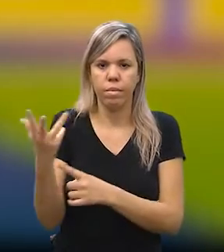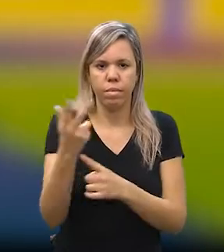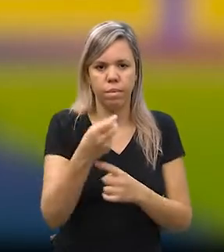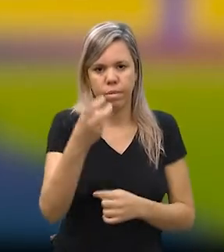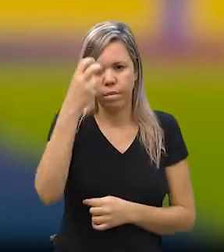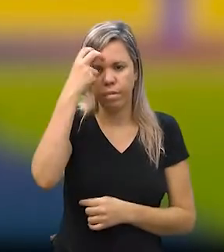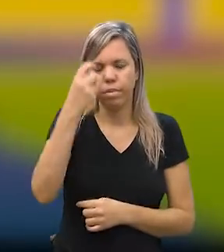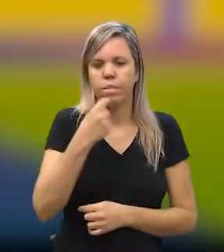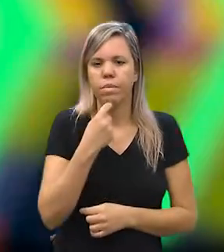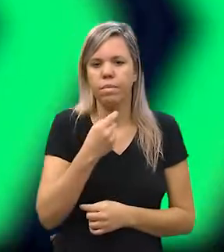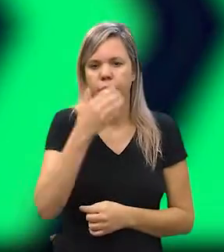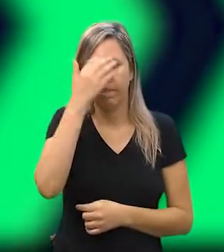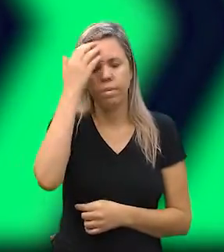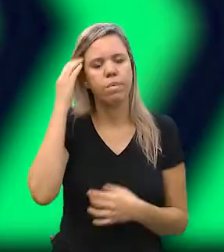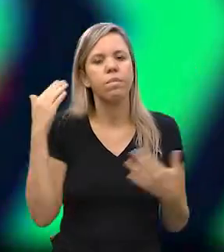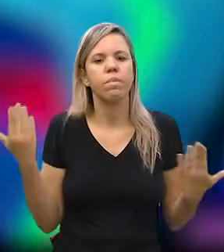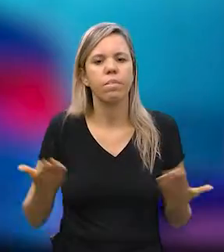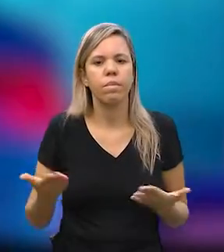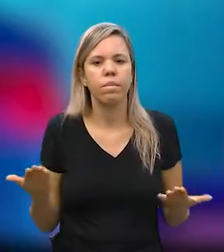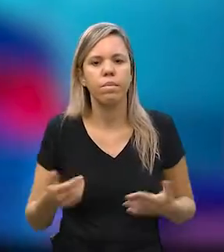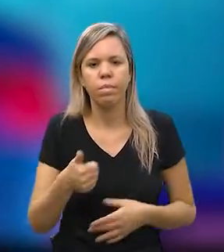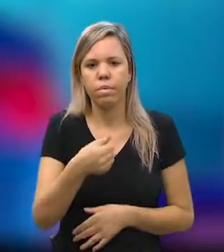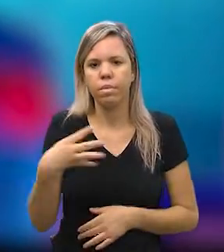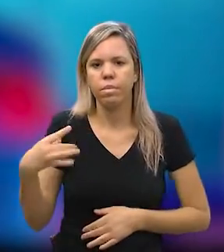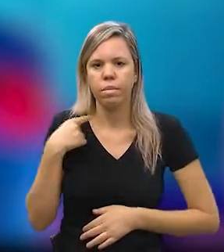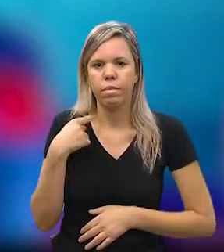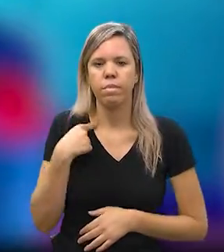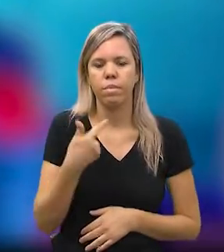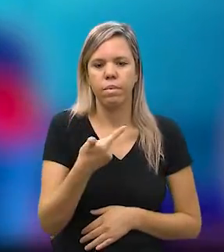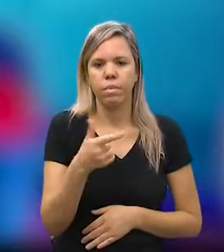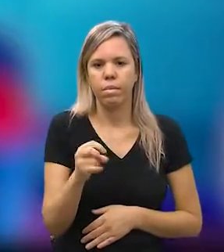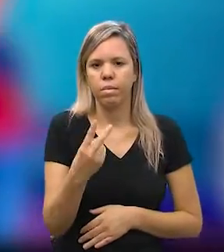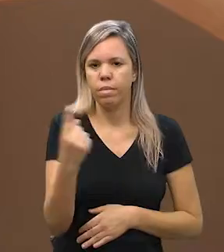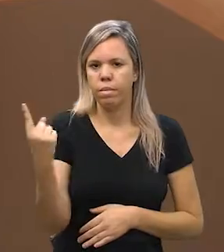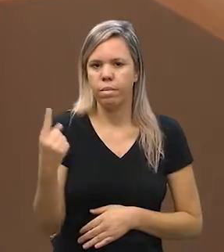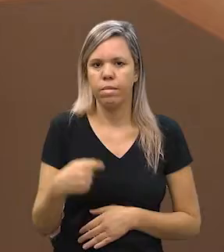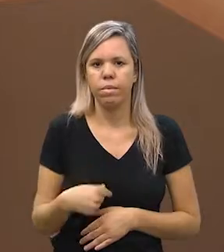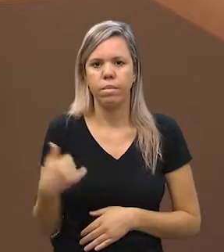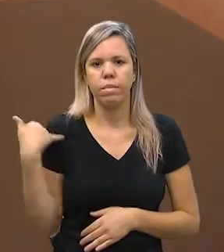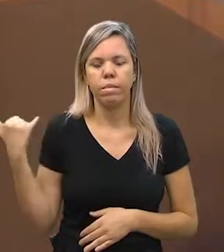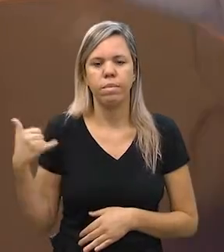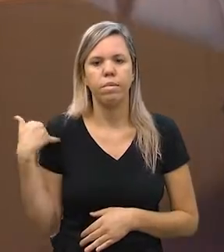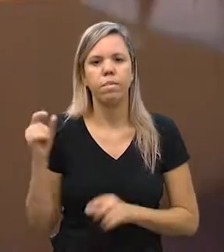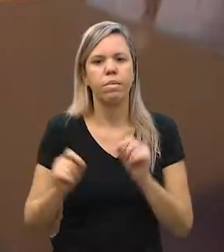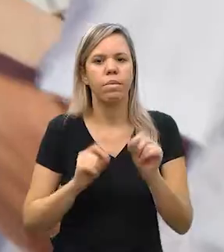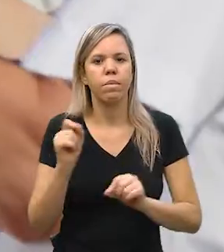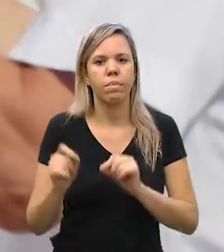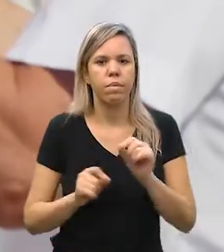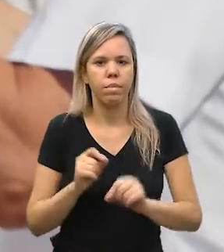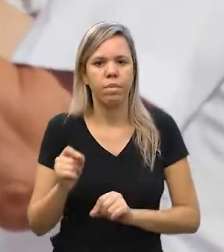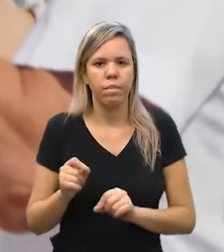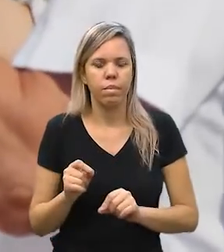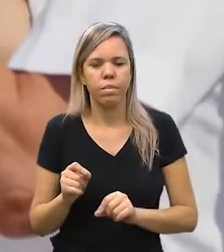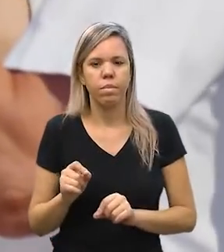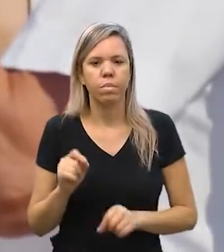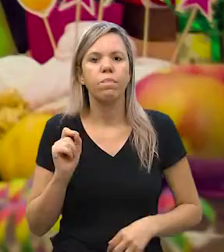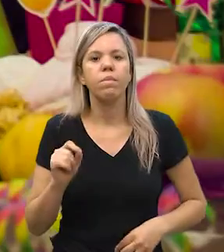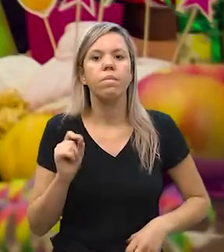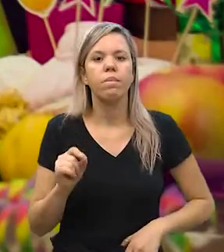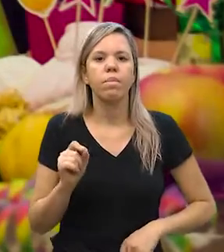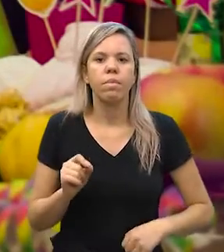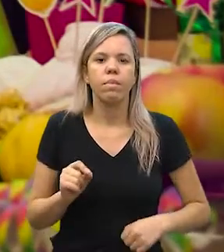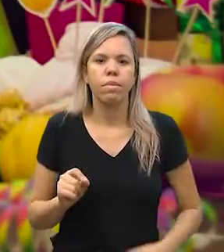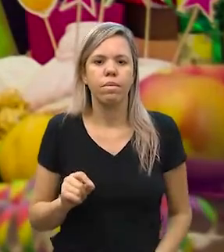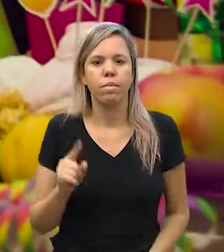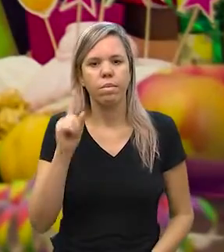na cultura de Campinas. Hoje, 14 de maio de 2021, aniversário, sabe de quem? Ou do quê?